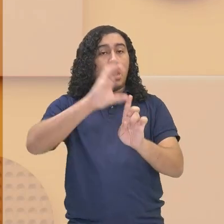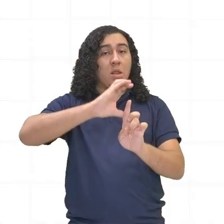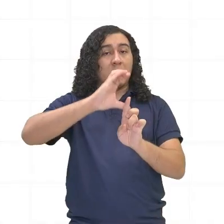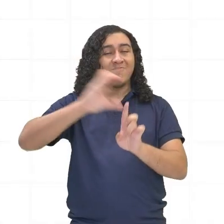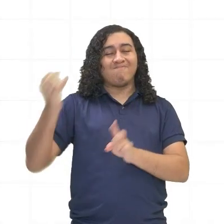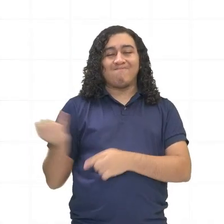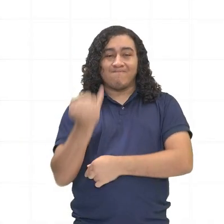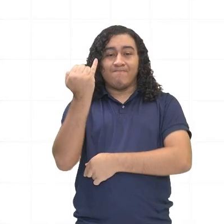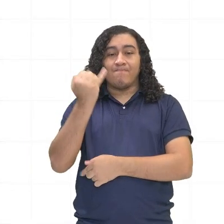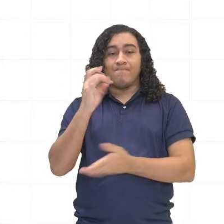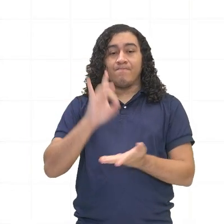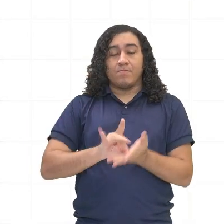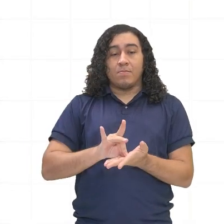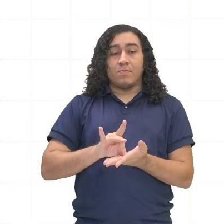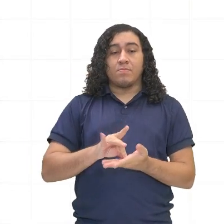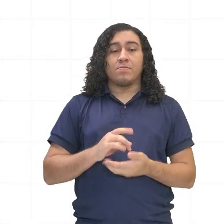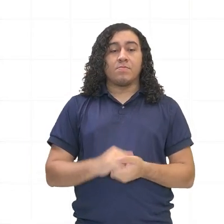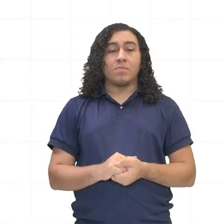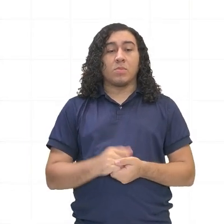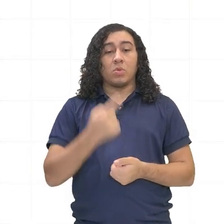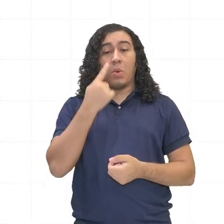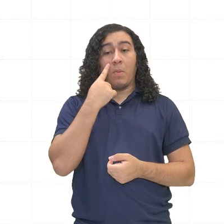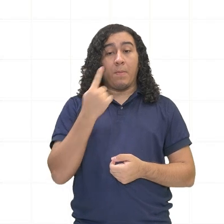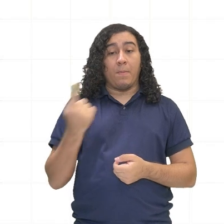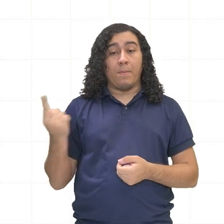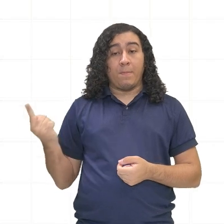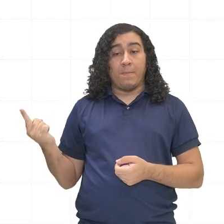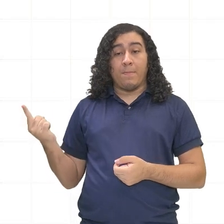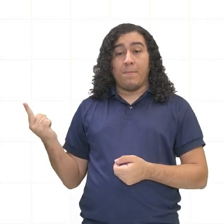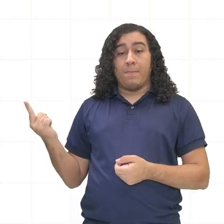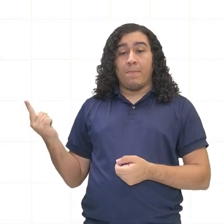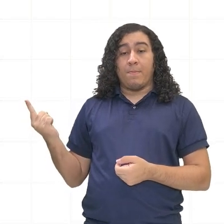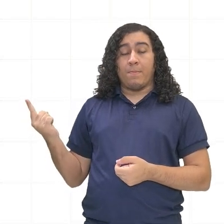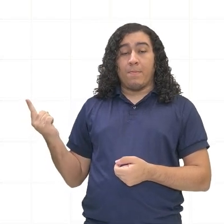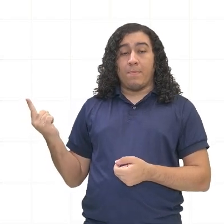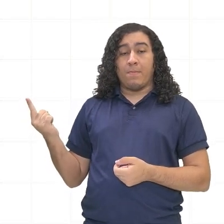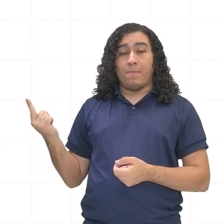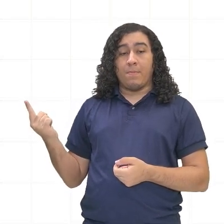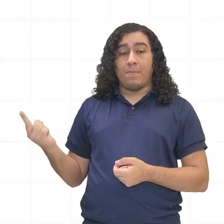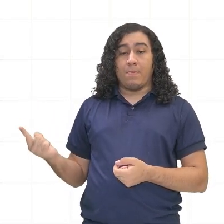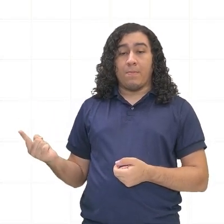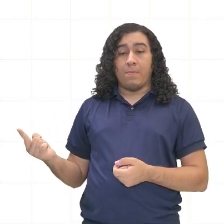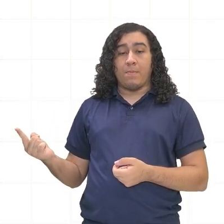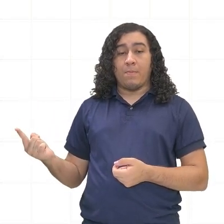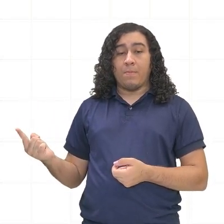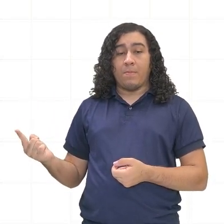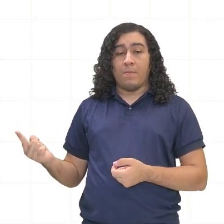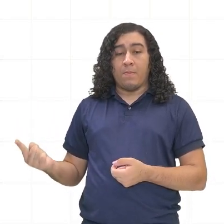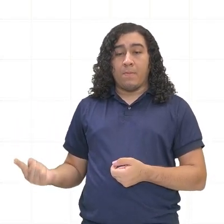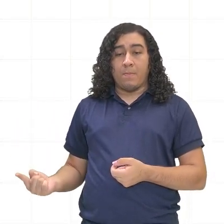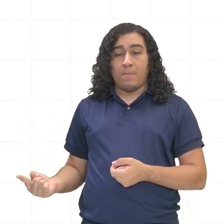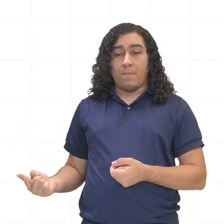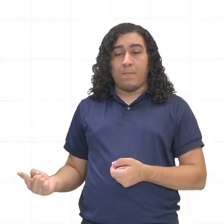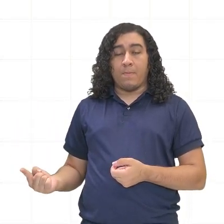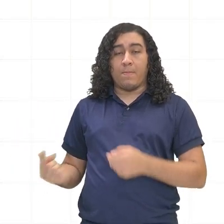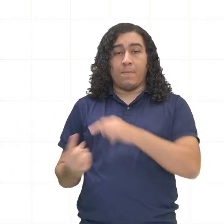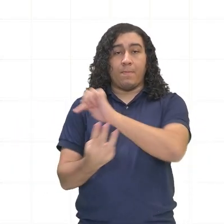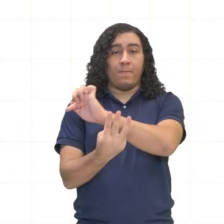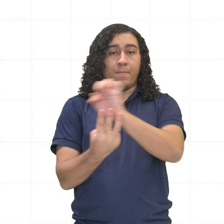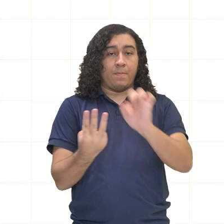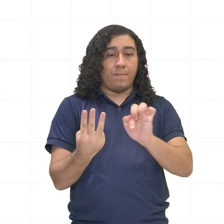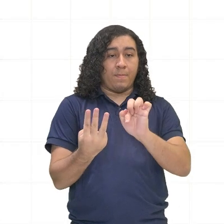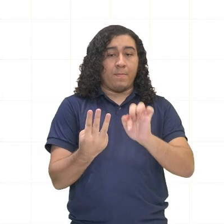Olha só. Os calendários cristão, judaico e